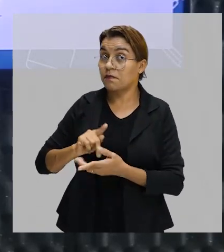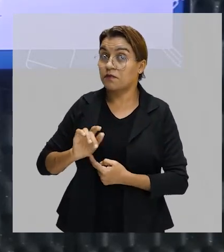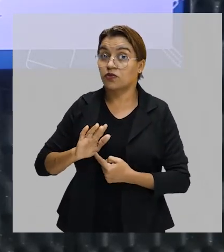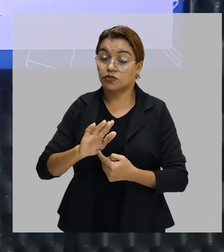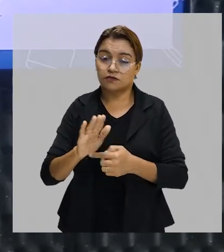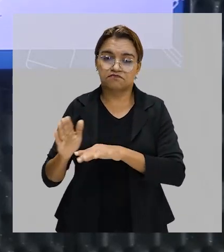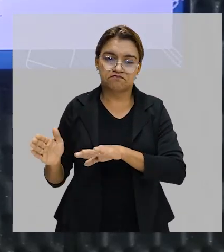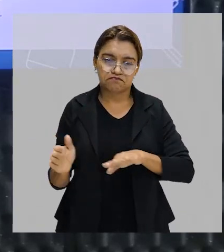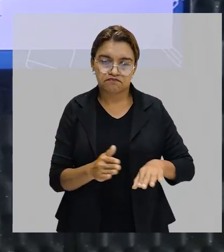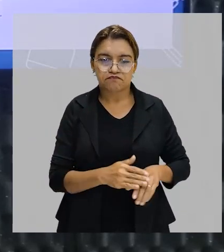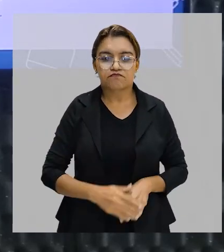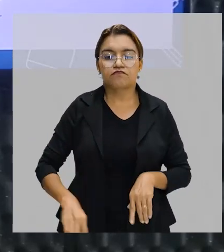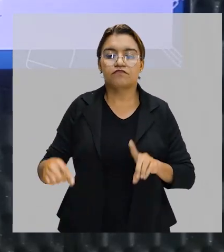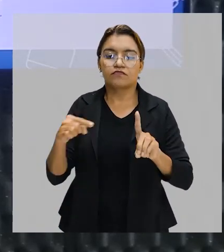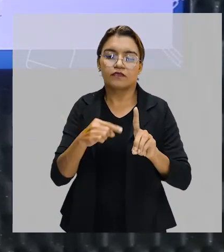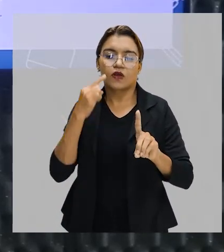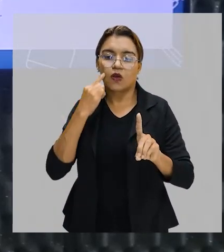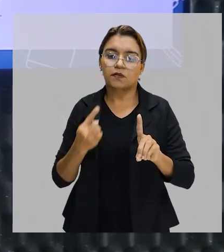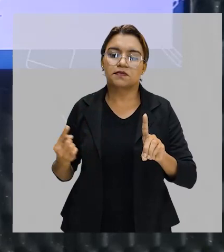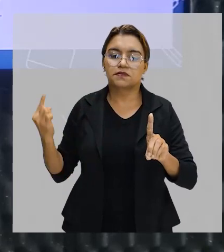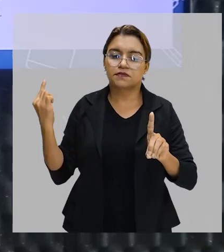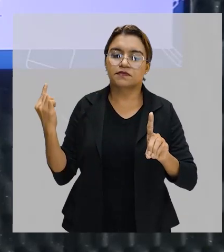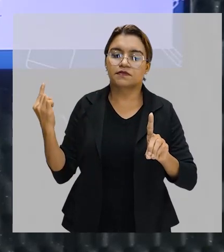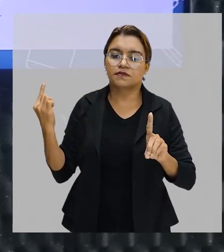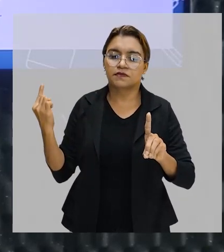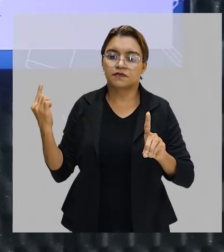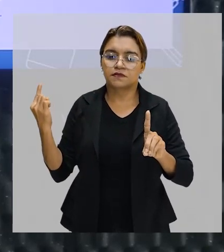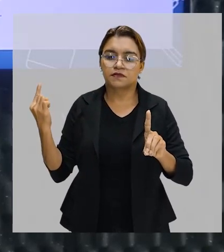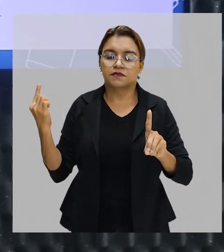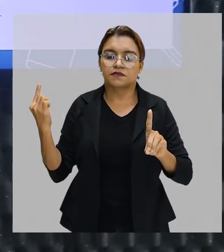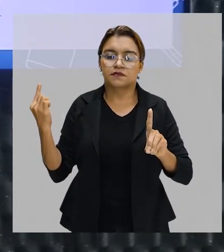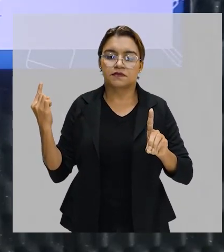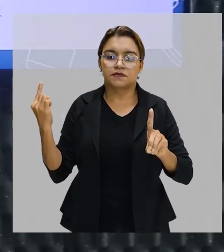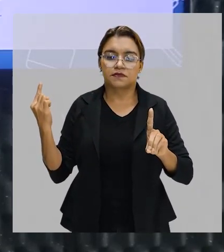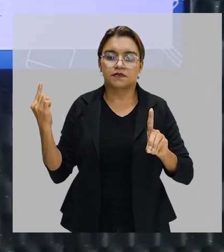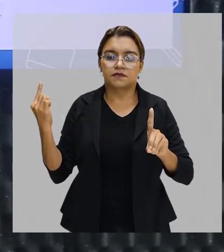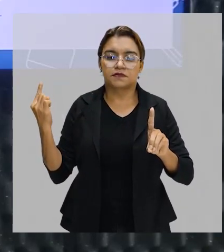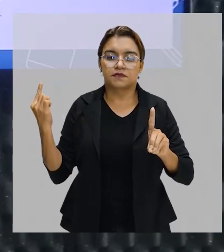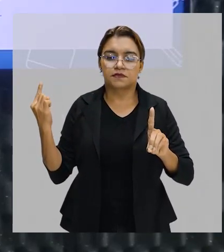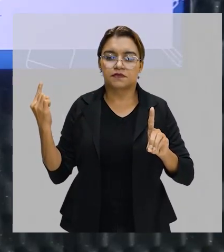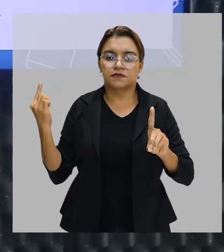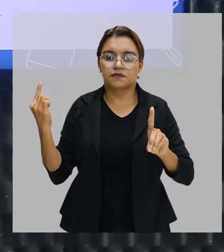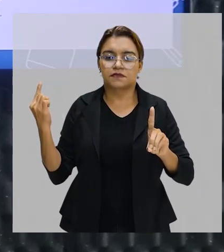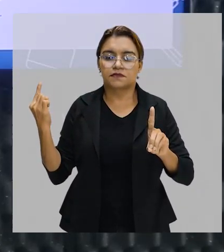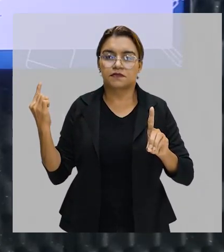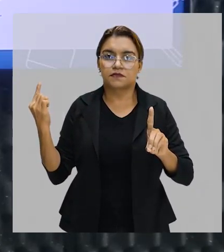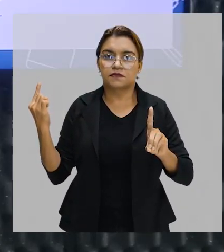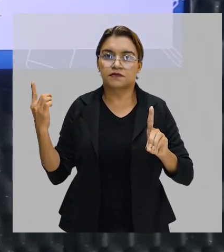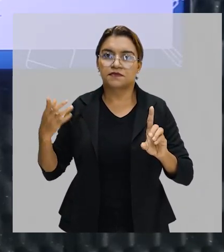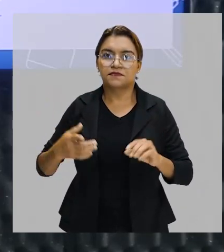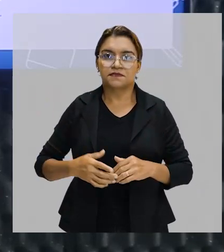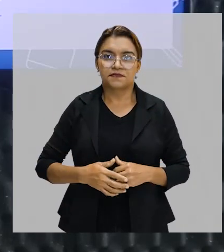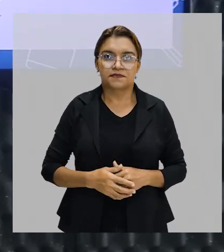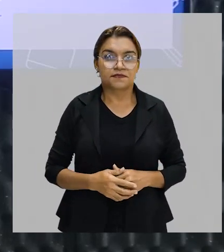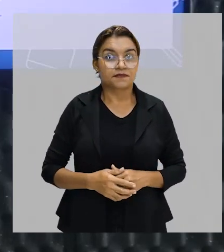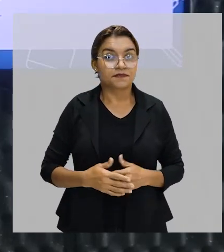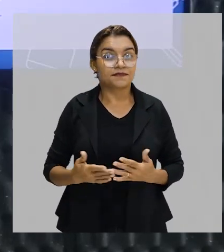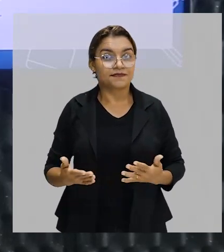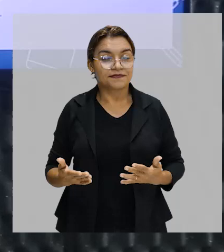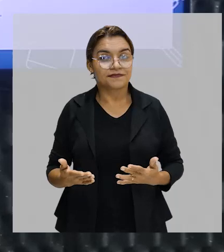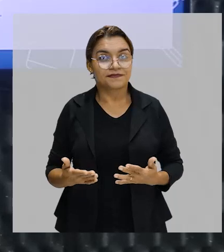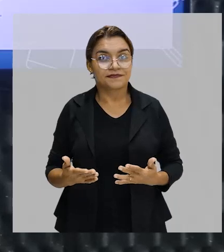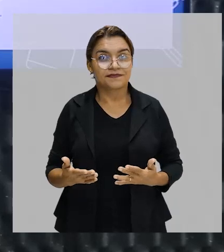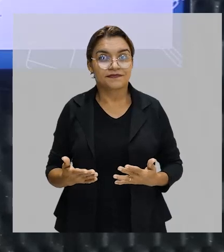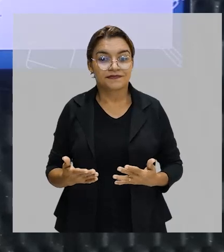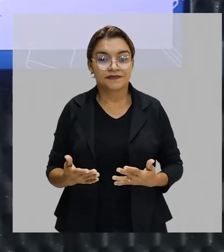Ambas têm como principal objetivo denunciar o nosso subdesenvolvimento, revelando a miséria física e moral do homem do sertão. Opa, denúncia,